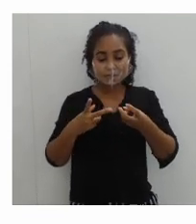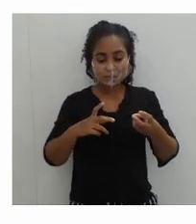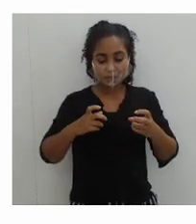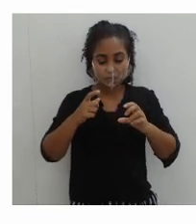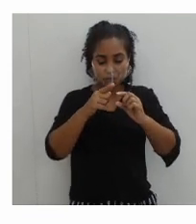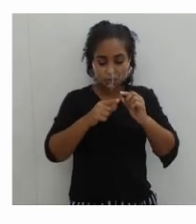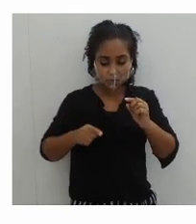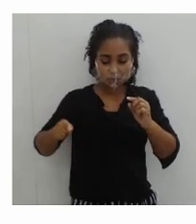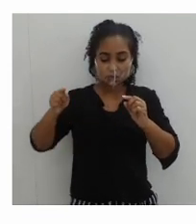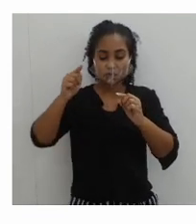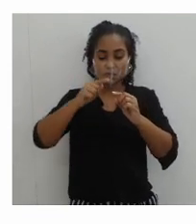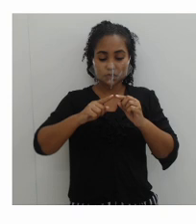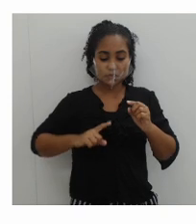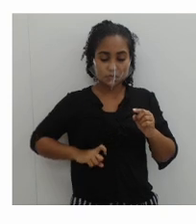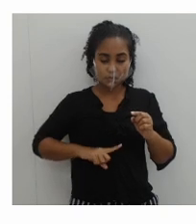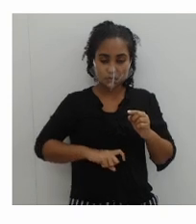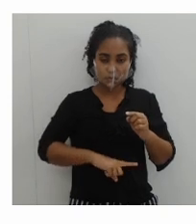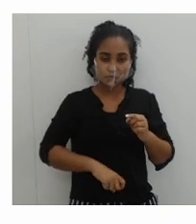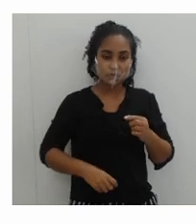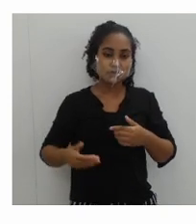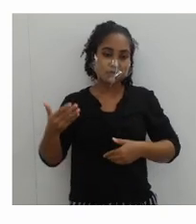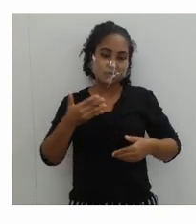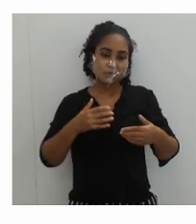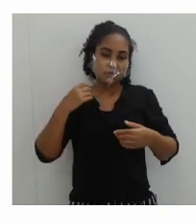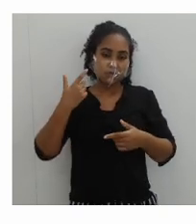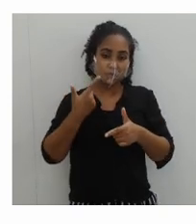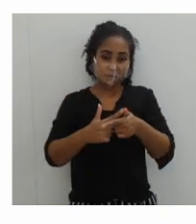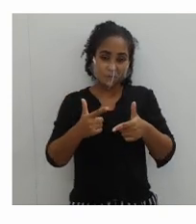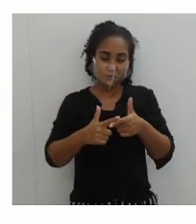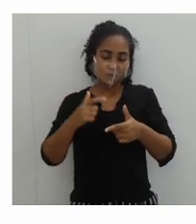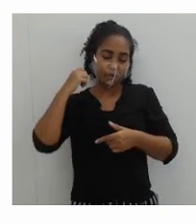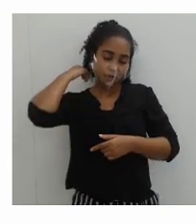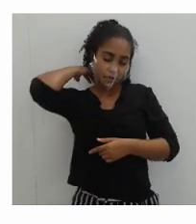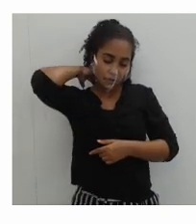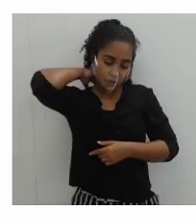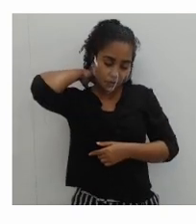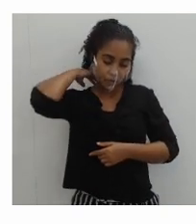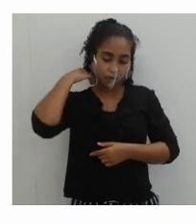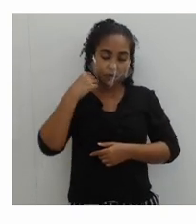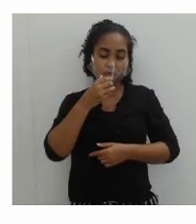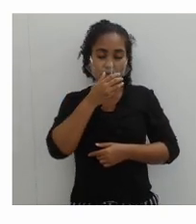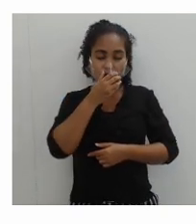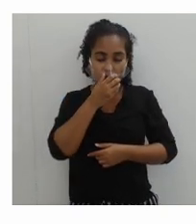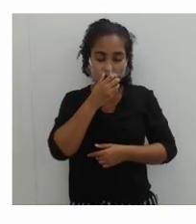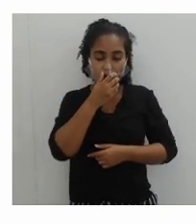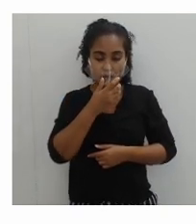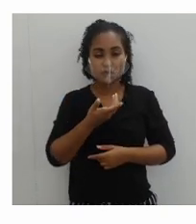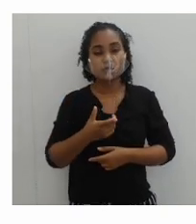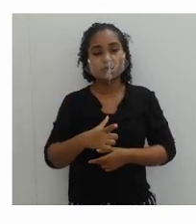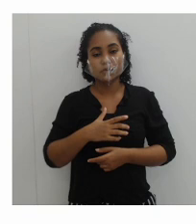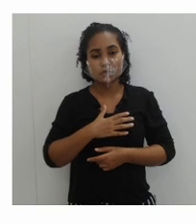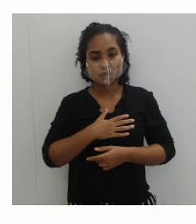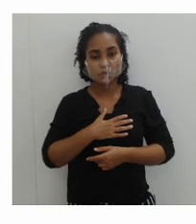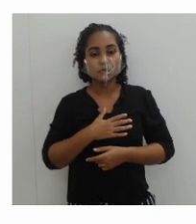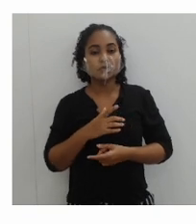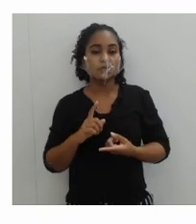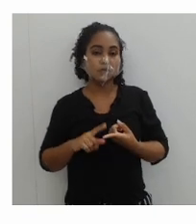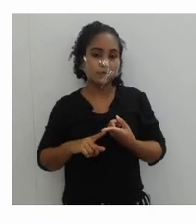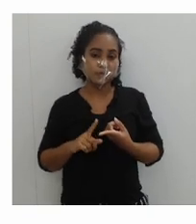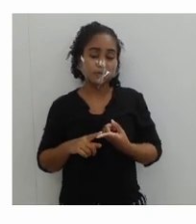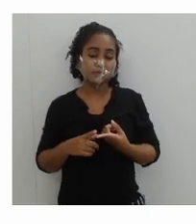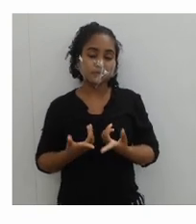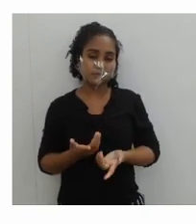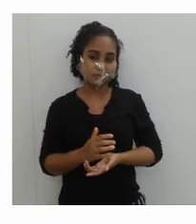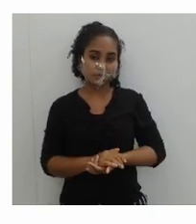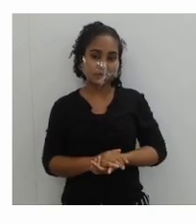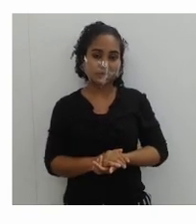participar também das questões respiratórias. Então a pessoa tem muita tosse, a pessoa tem problemas também no pulmão por